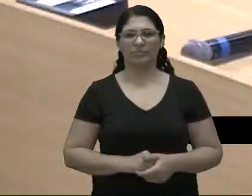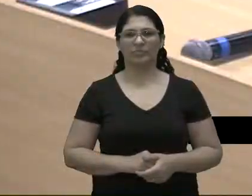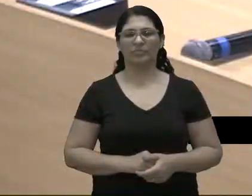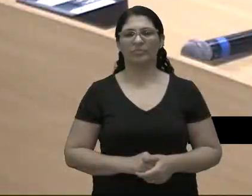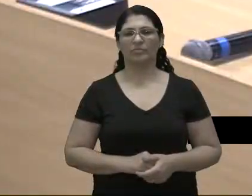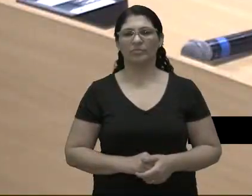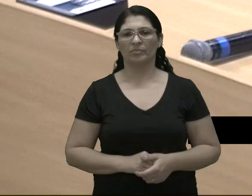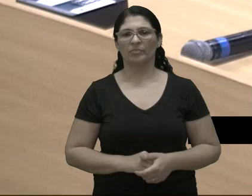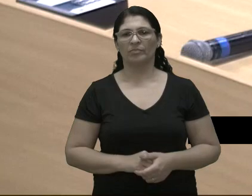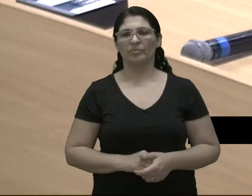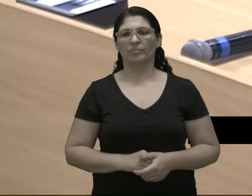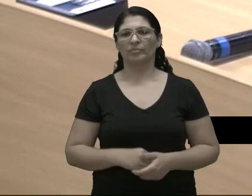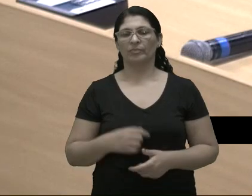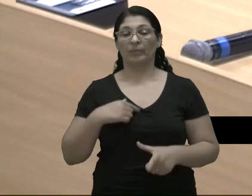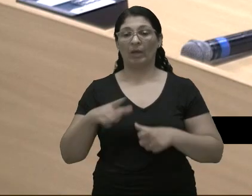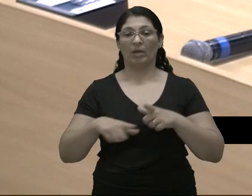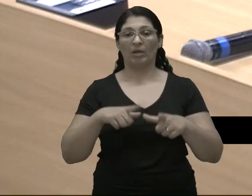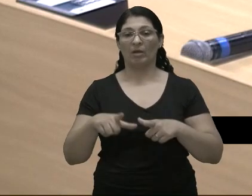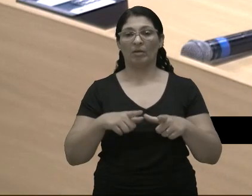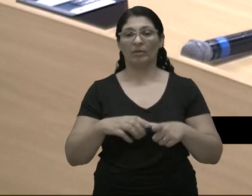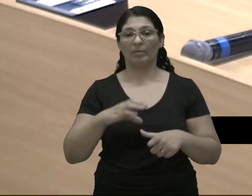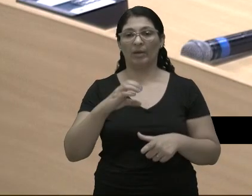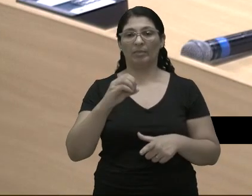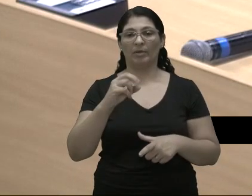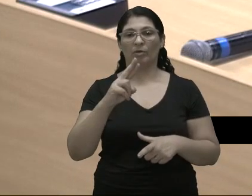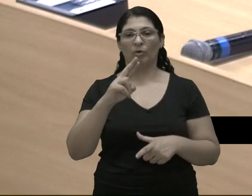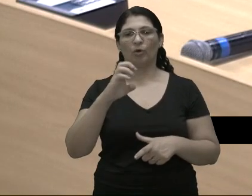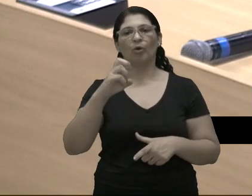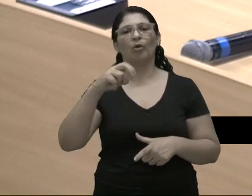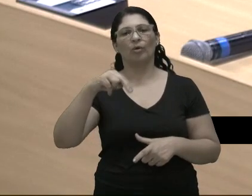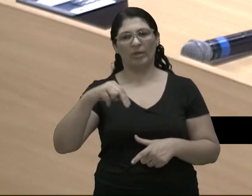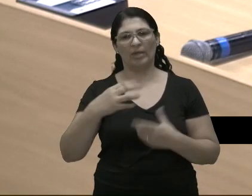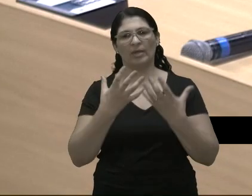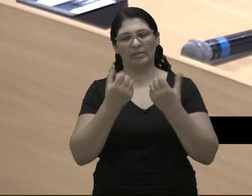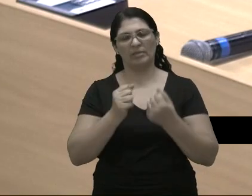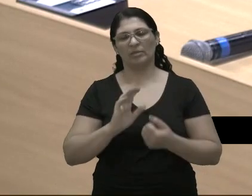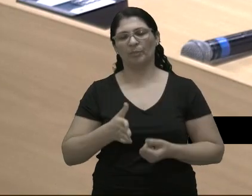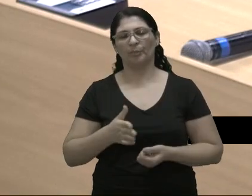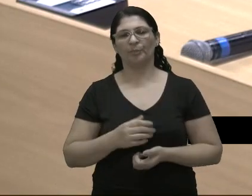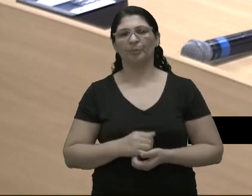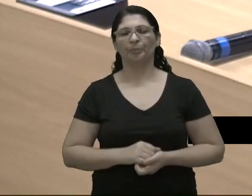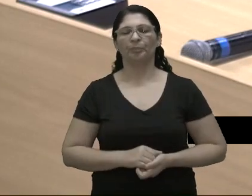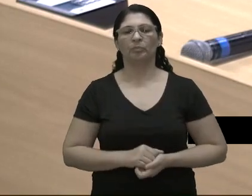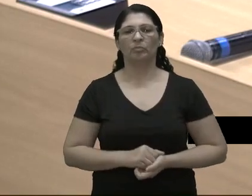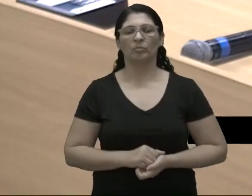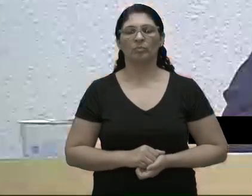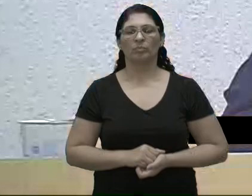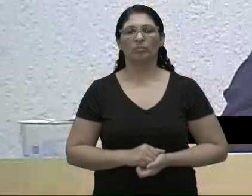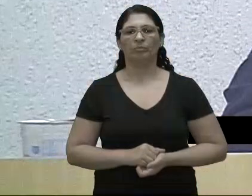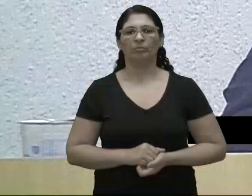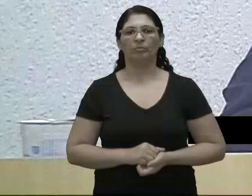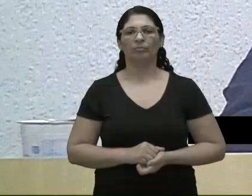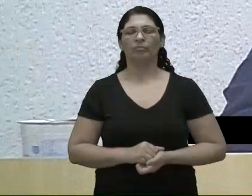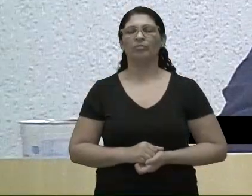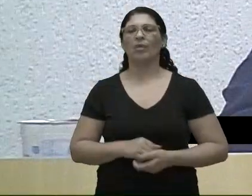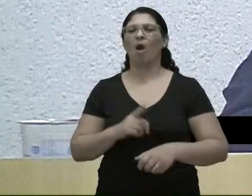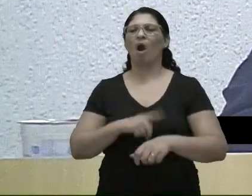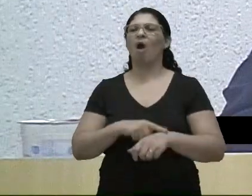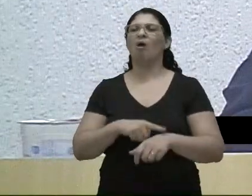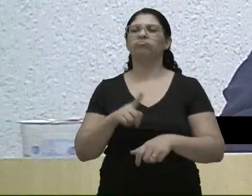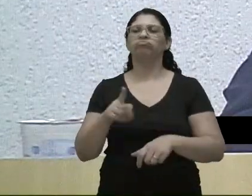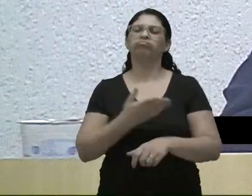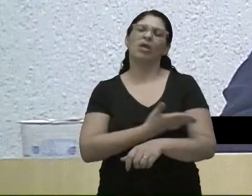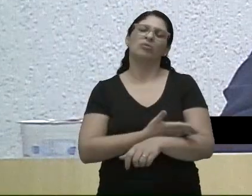Sou pelo Corém, tá? O meu já está aceito pelo Corém. Tá bom. Qual é a carga horária que a senhora